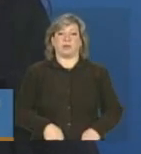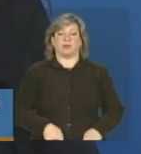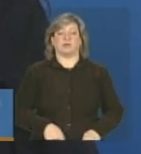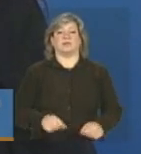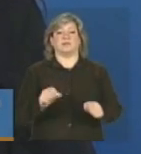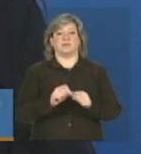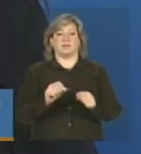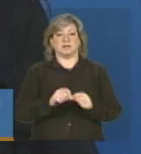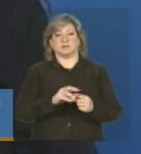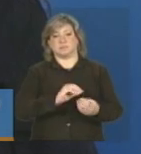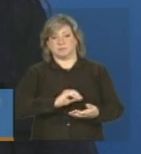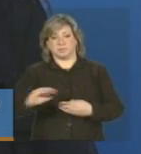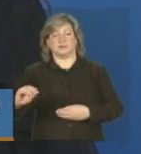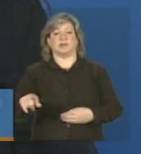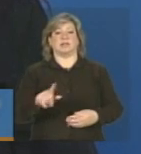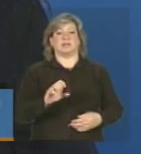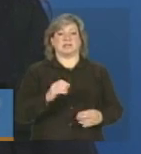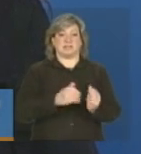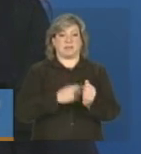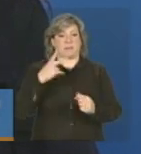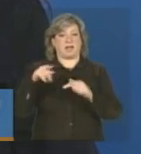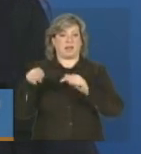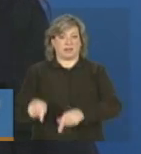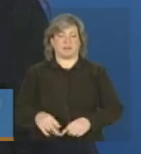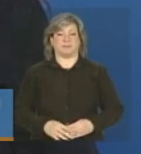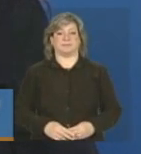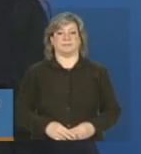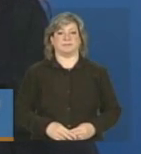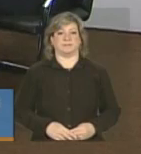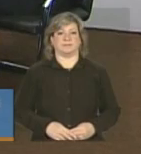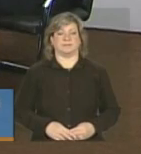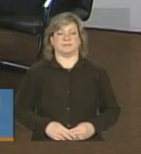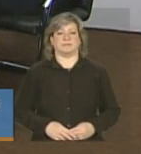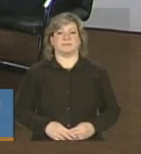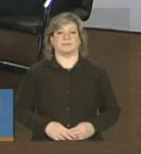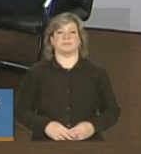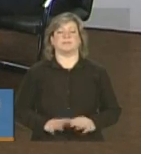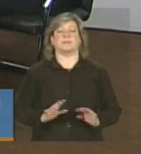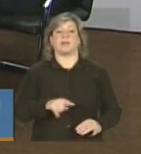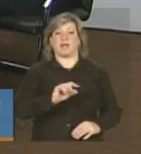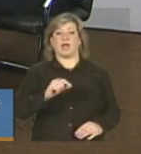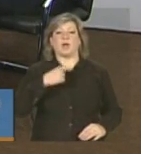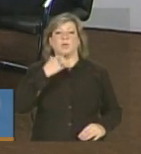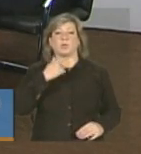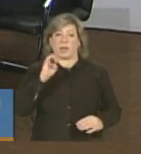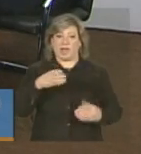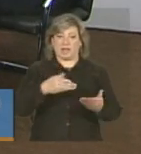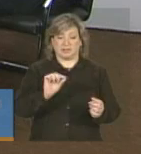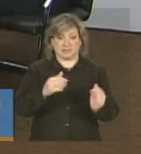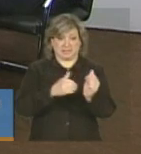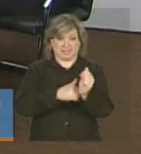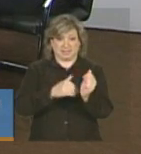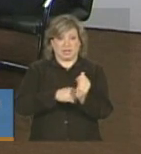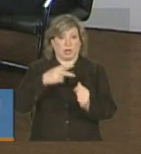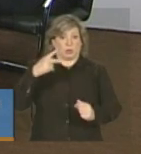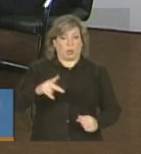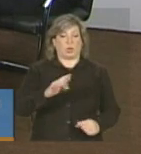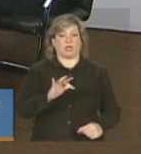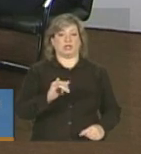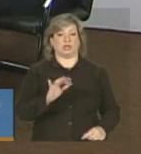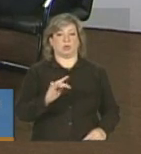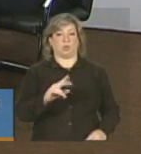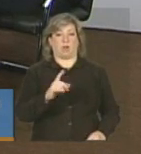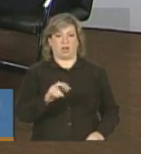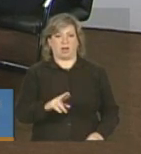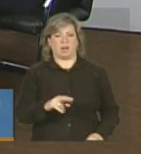gerar a senha para ele. Ah, então, no caso, a dúvida era justamente essa. A senha do titular, que é o presidente